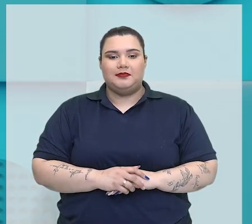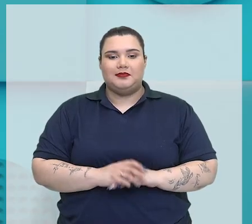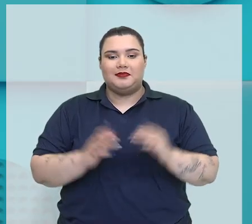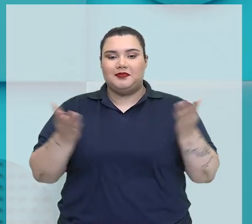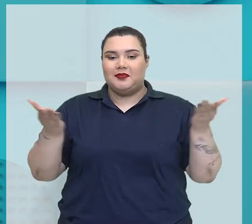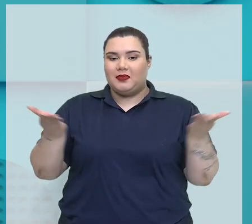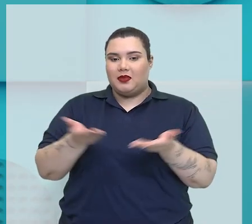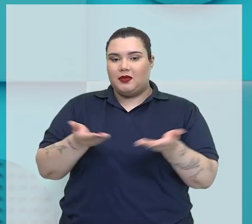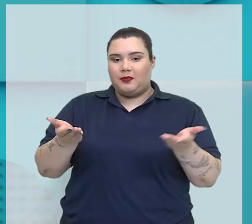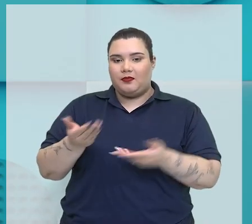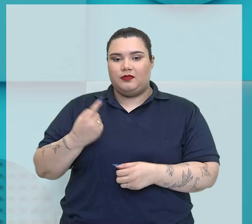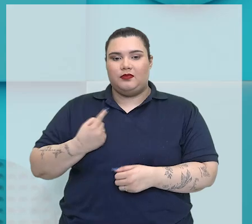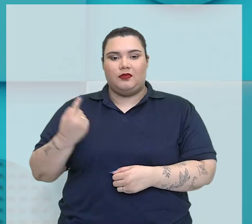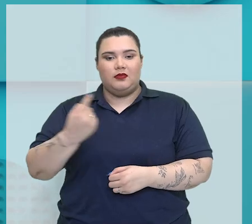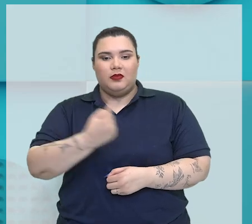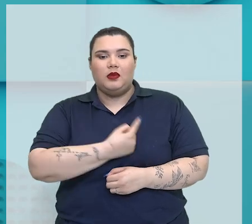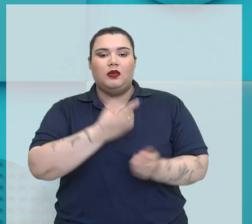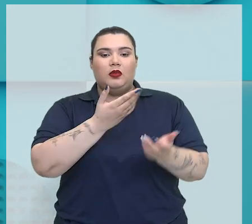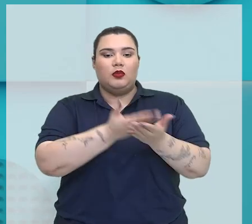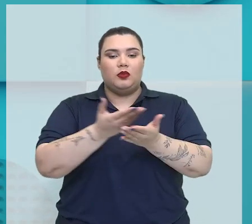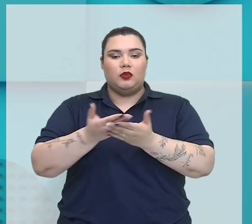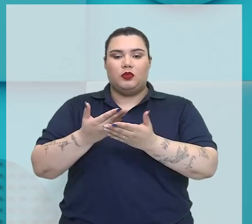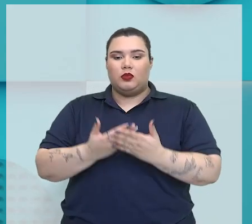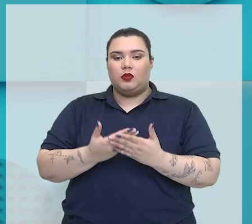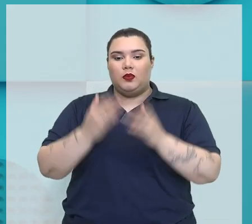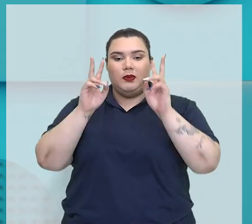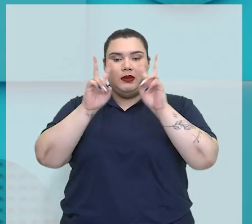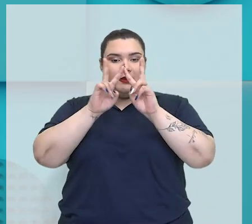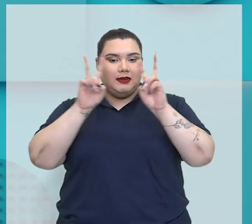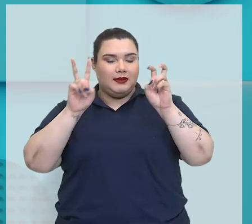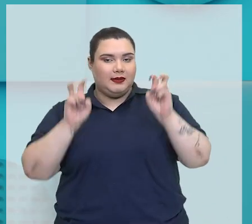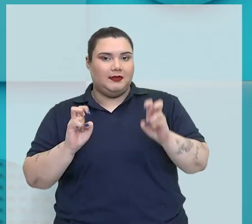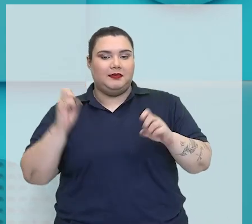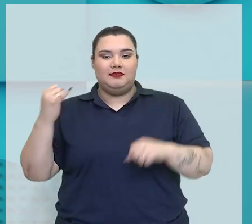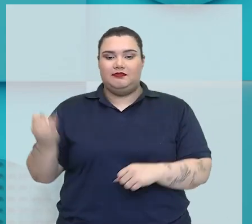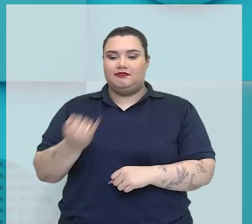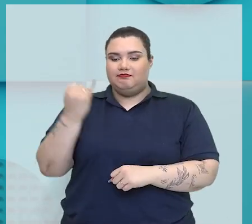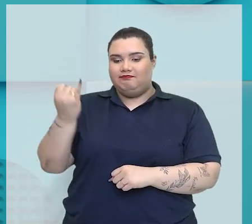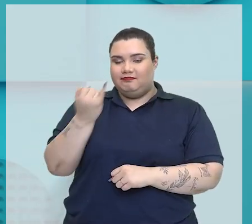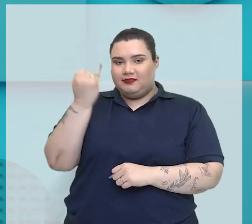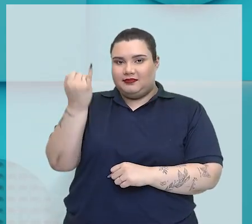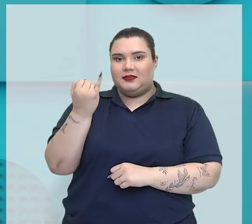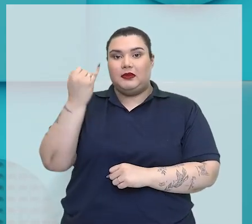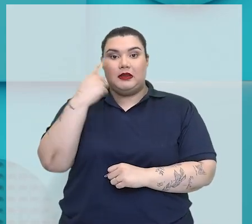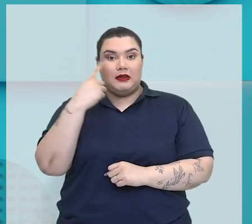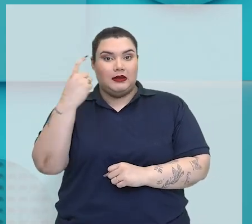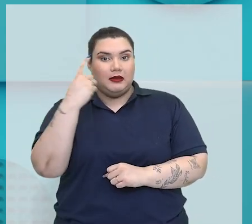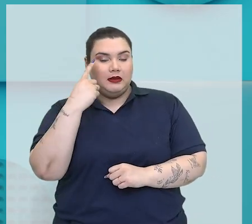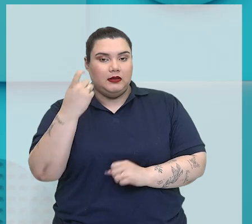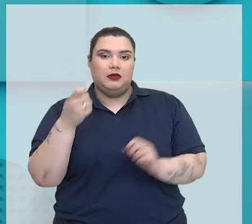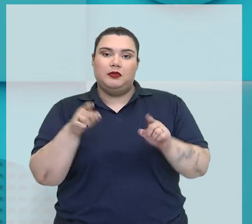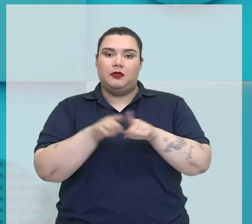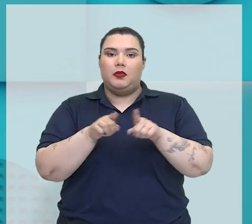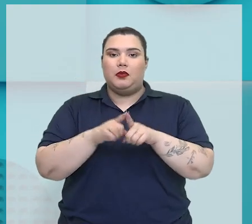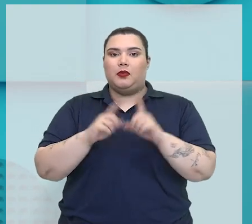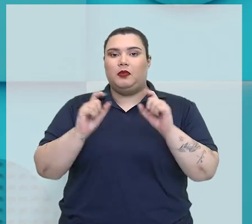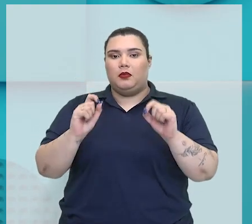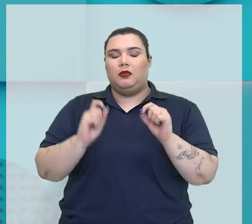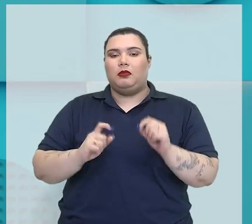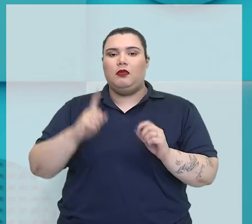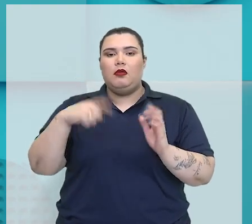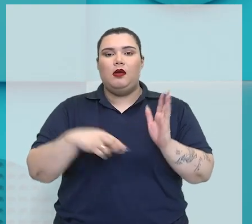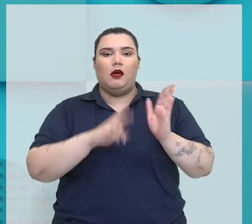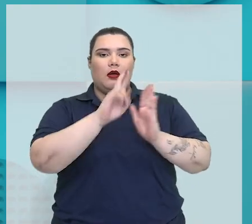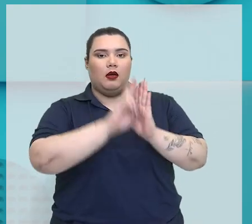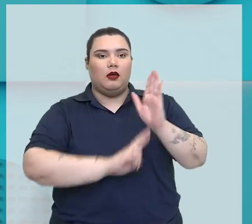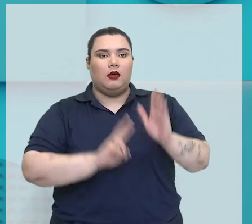Então, vamos falar sobre um tema muito importante, muito interessante, que é a